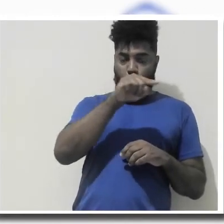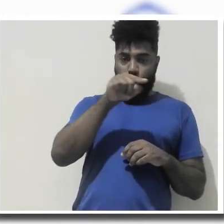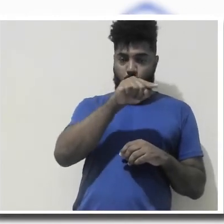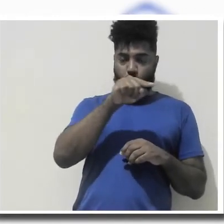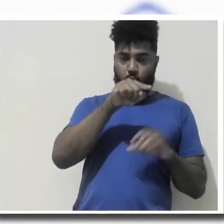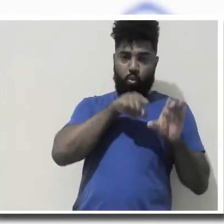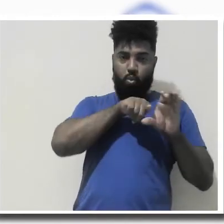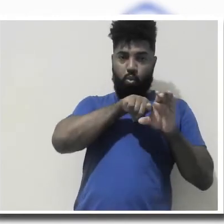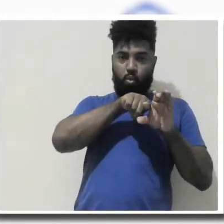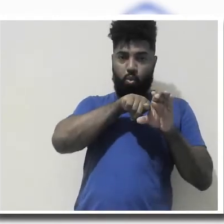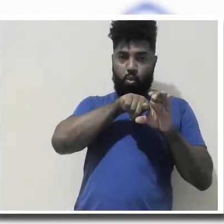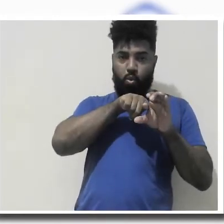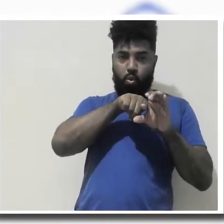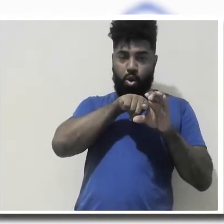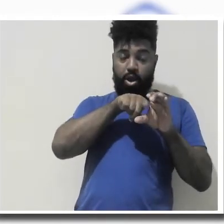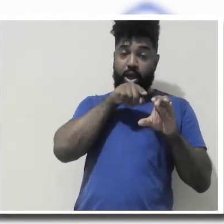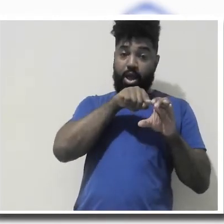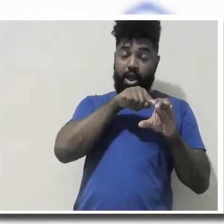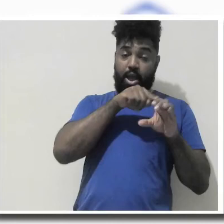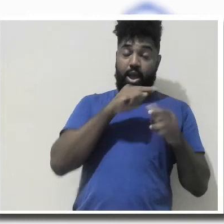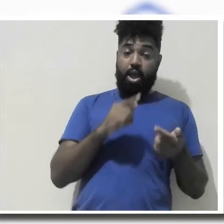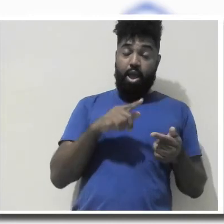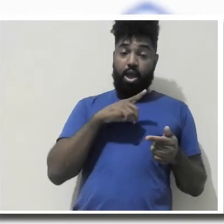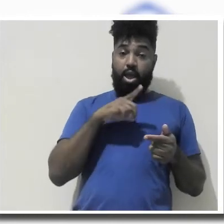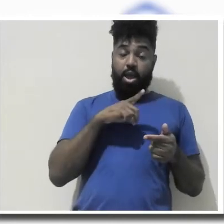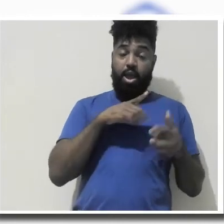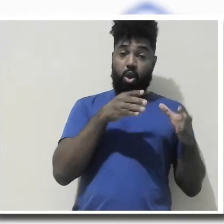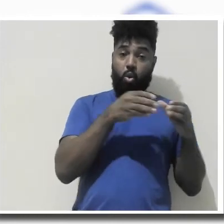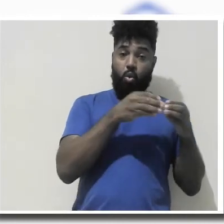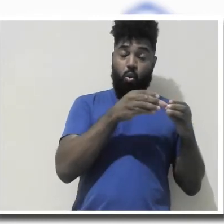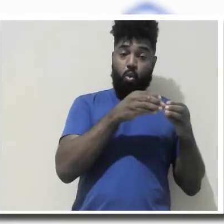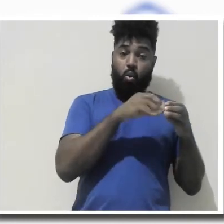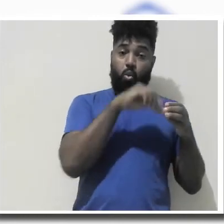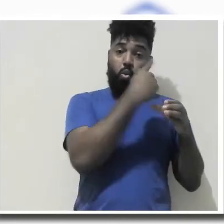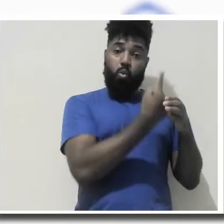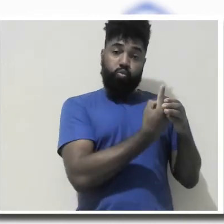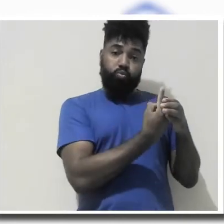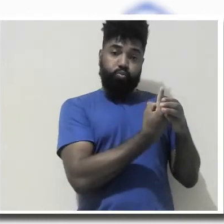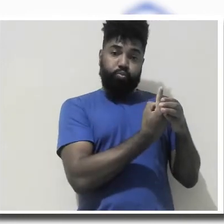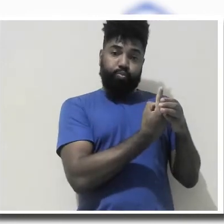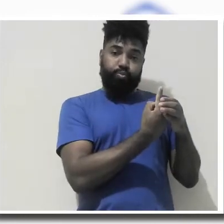dentro de um conjunto. Tá? Então, estou tratando de